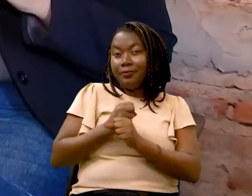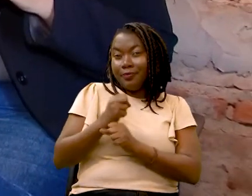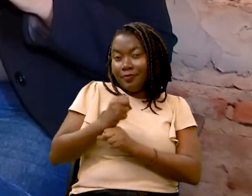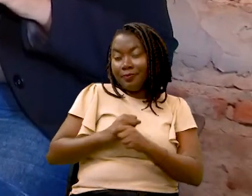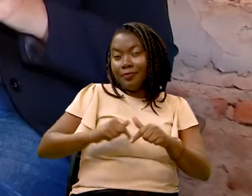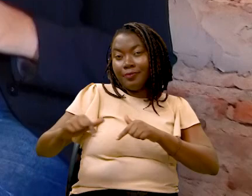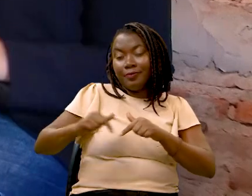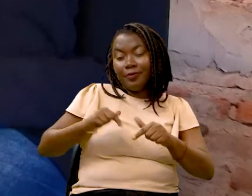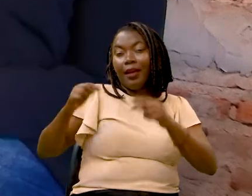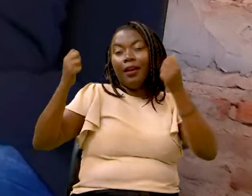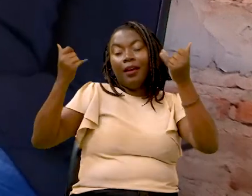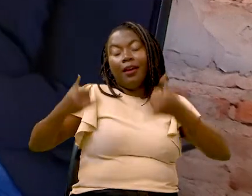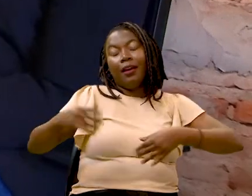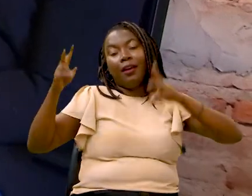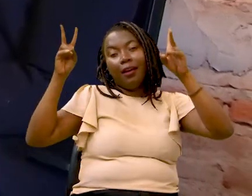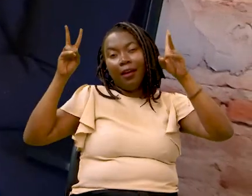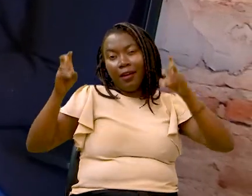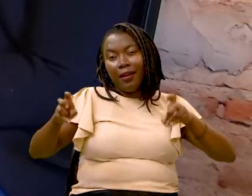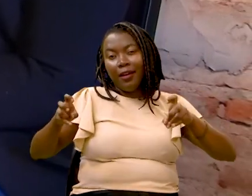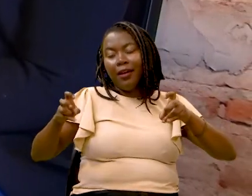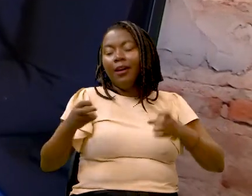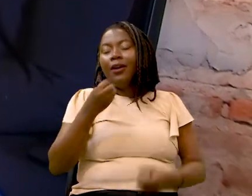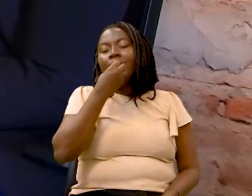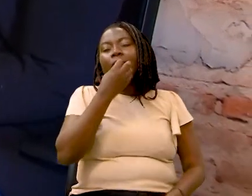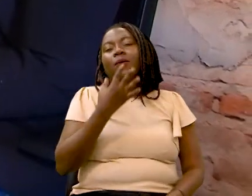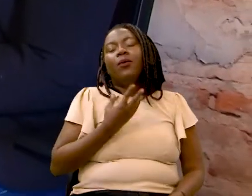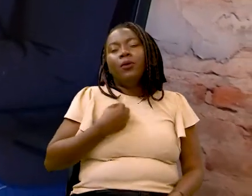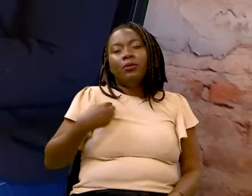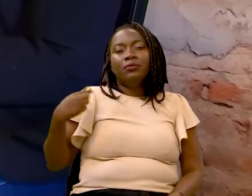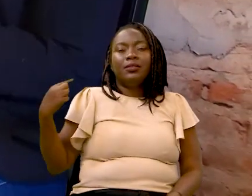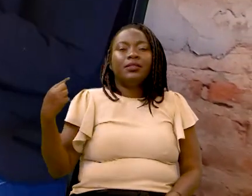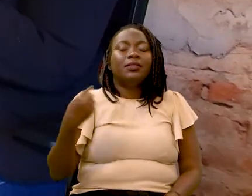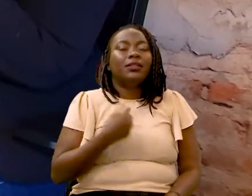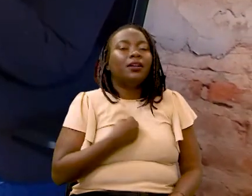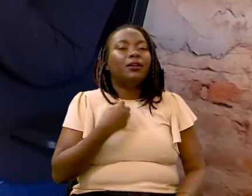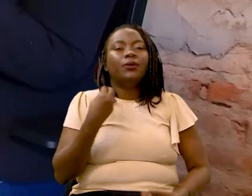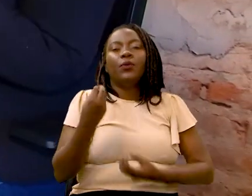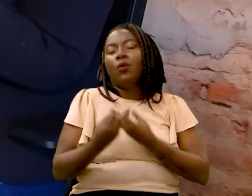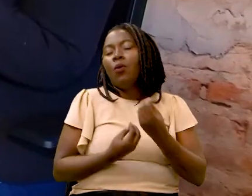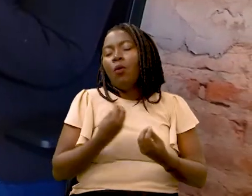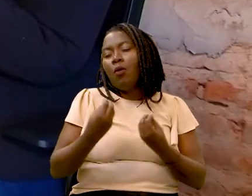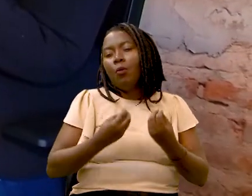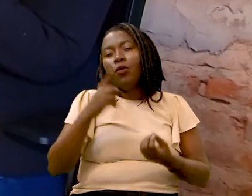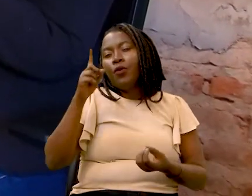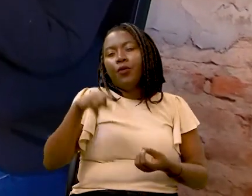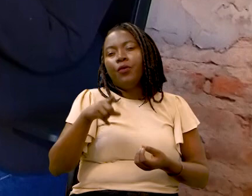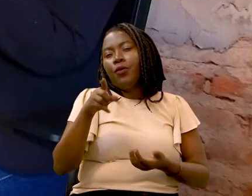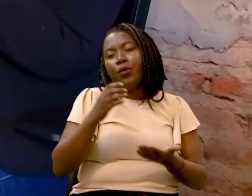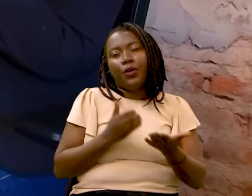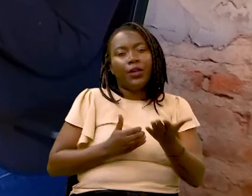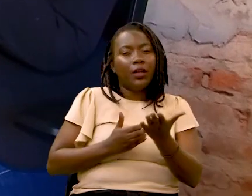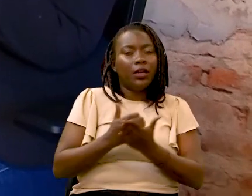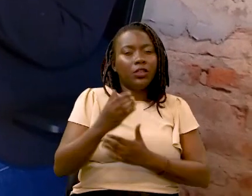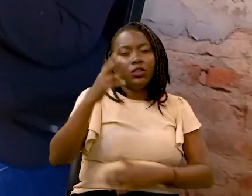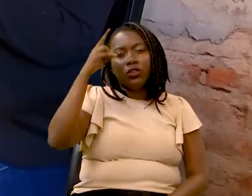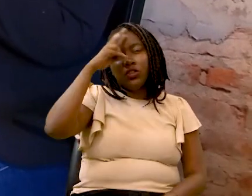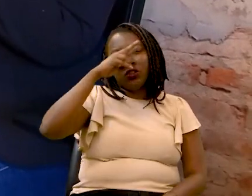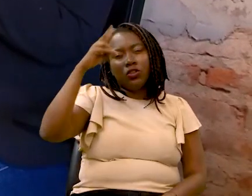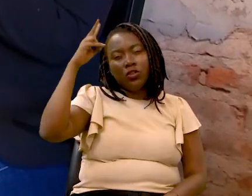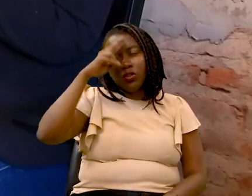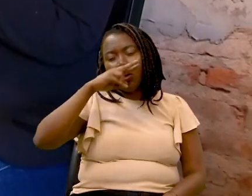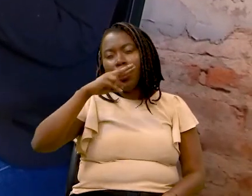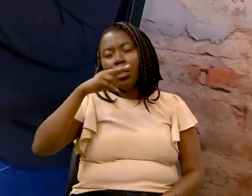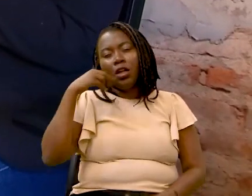pouco dessa questão para a gente. Lívia, conta para nós, primeiro, como foi o seu início, essa história